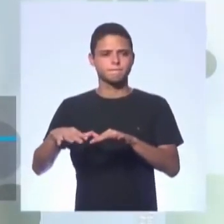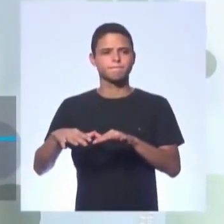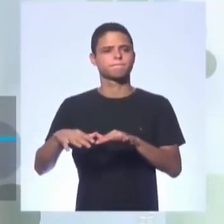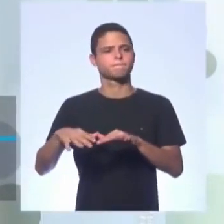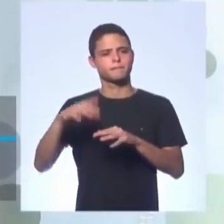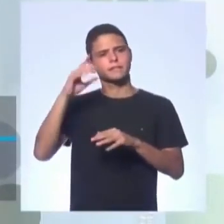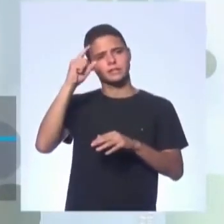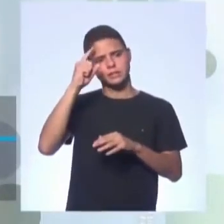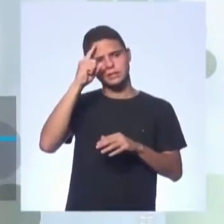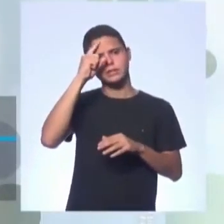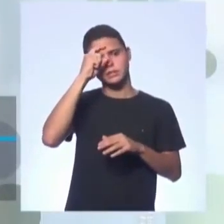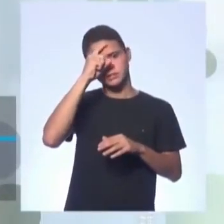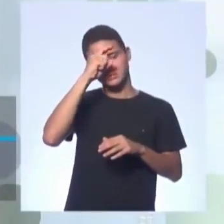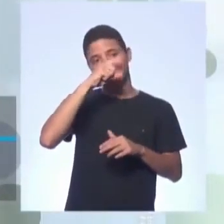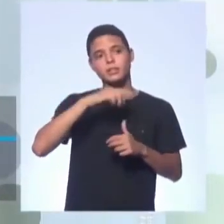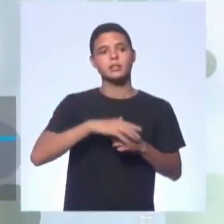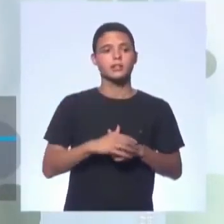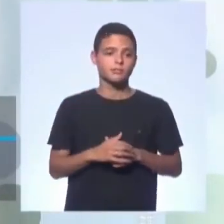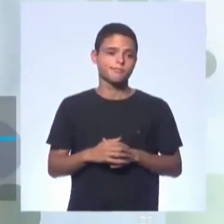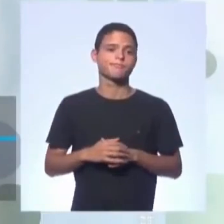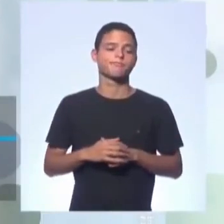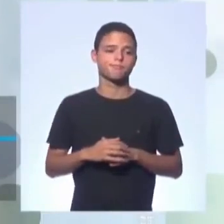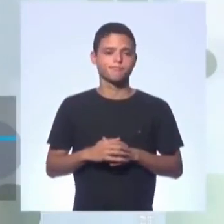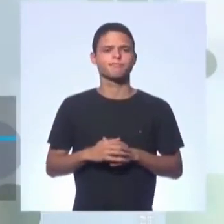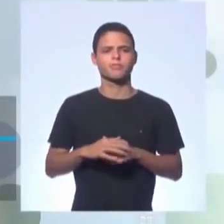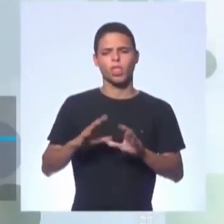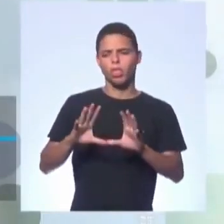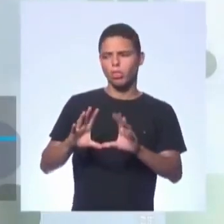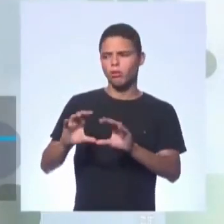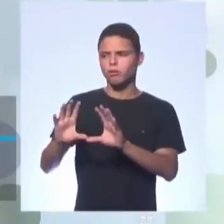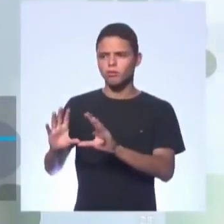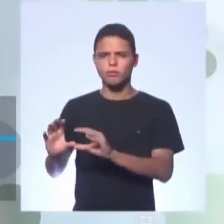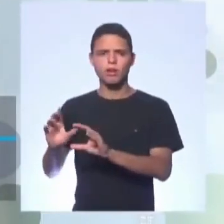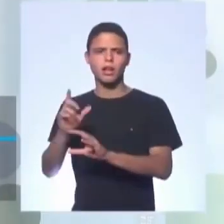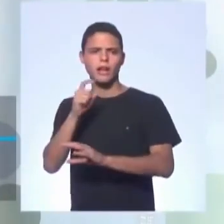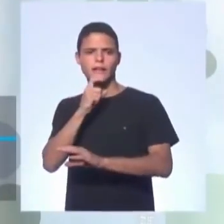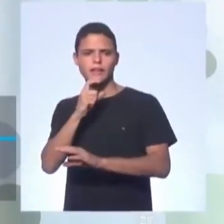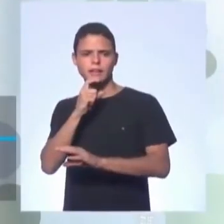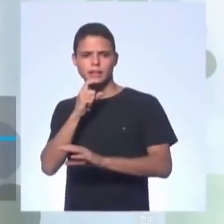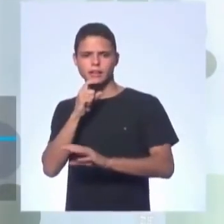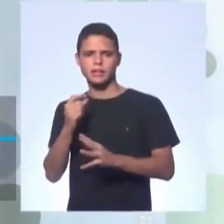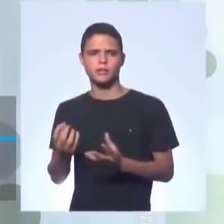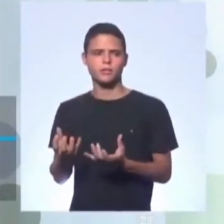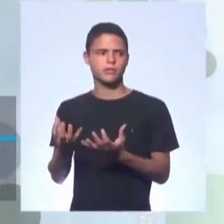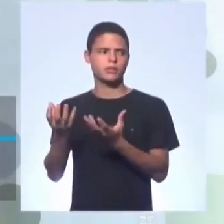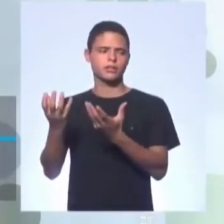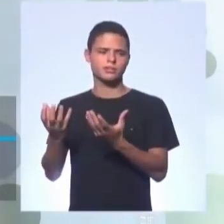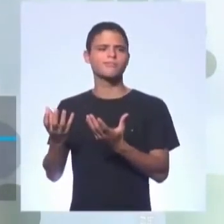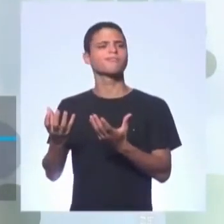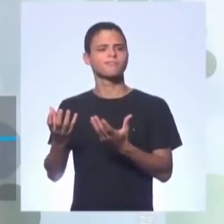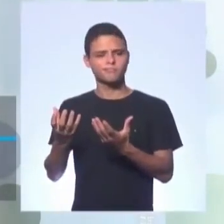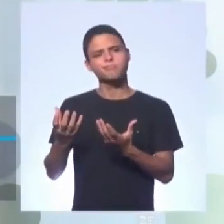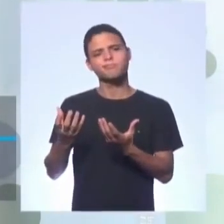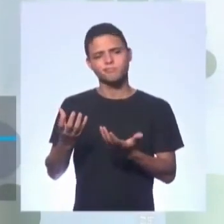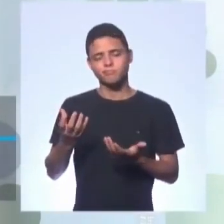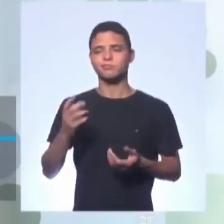uma mobília inteira de uma casa, né? Sofá, geladeira, fogão. É impressionante,